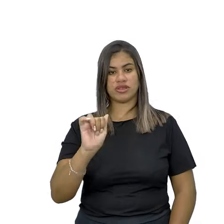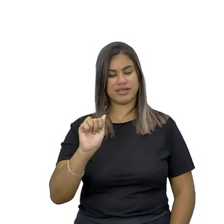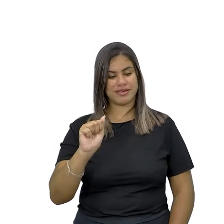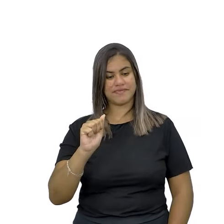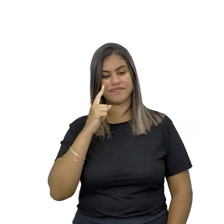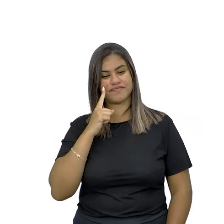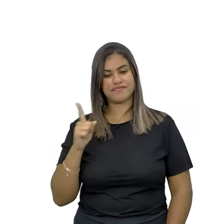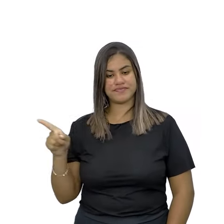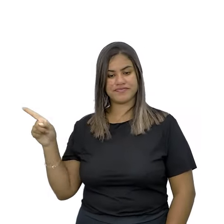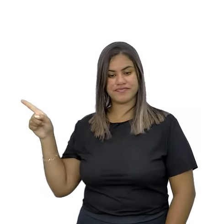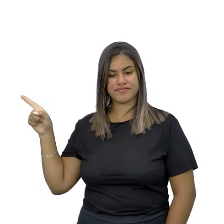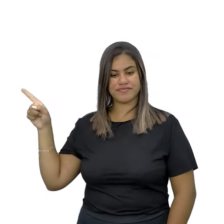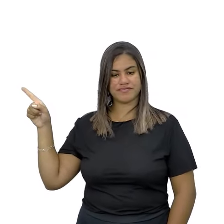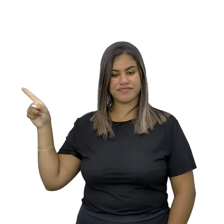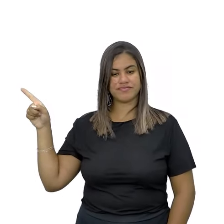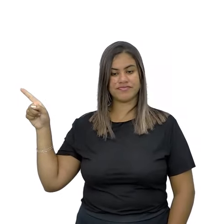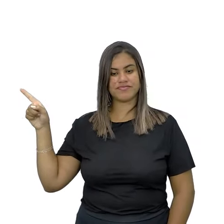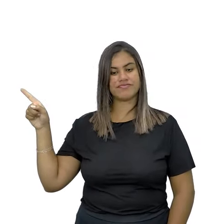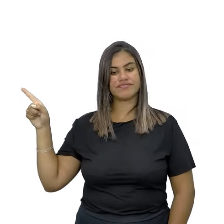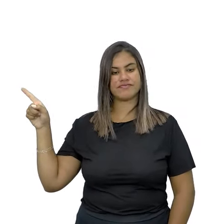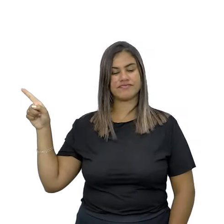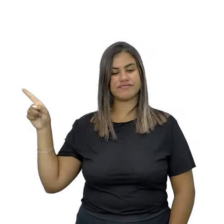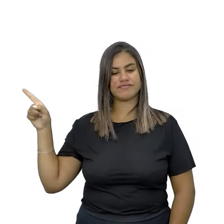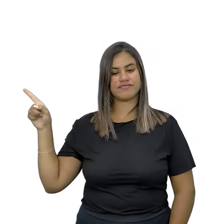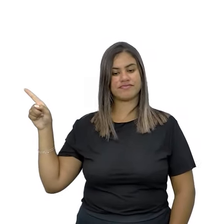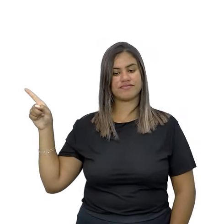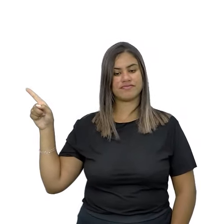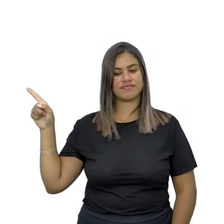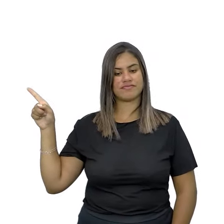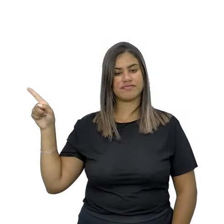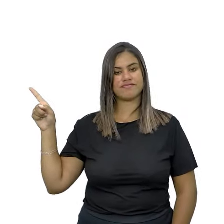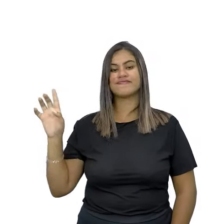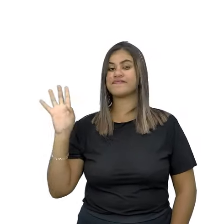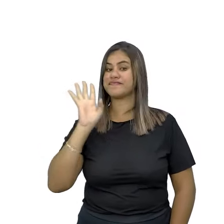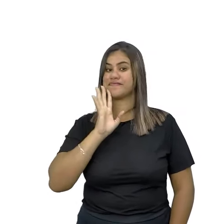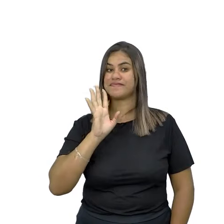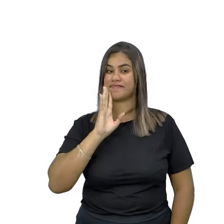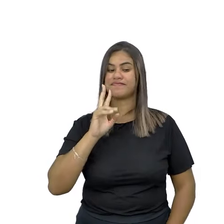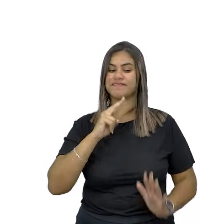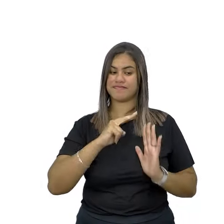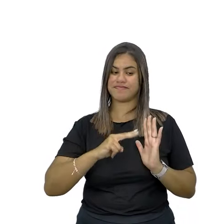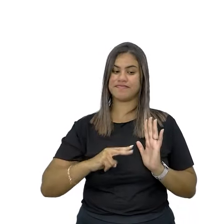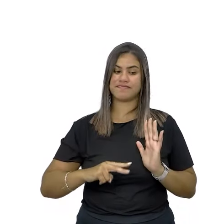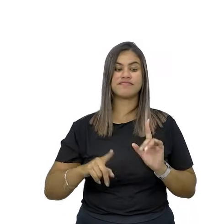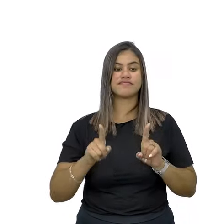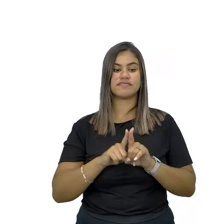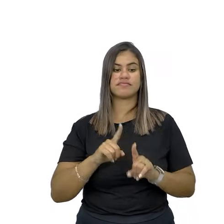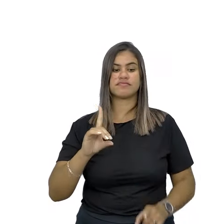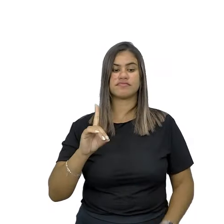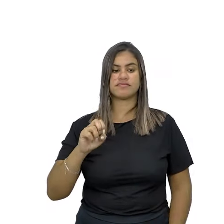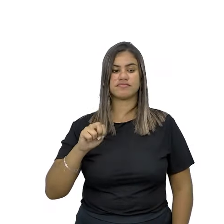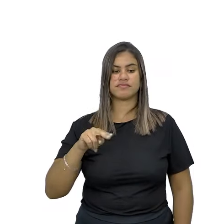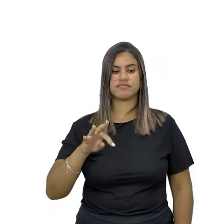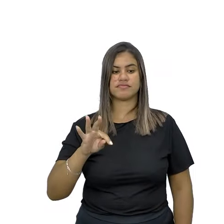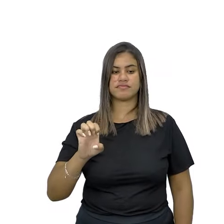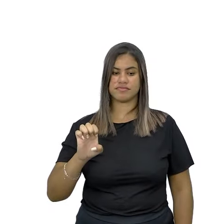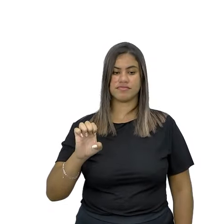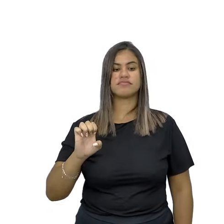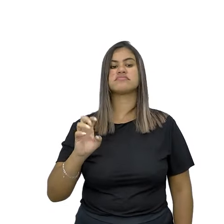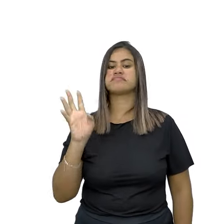de problemas, tá? É bem bacana dar uma lida aí no Dante também, formulação e resolução de problemas